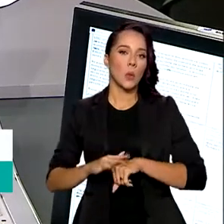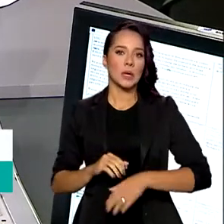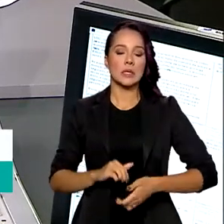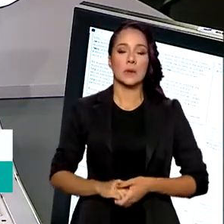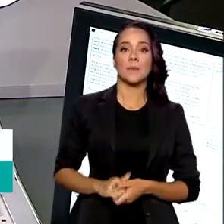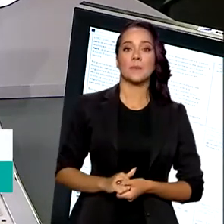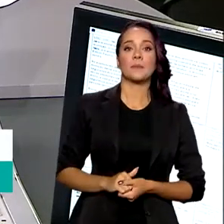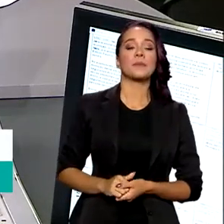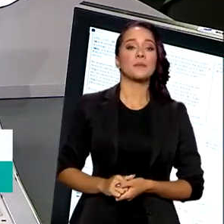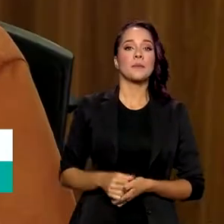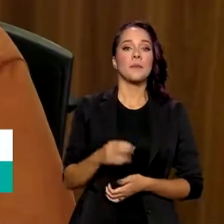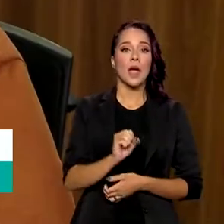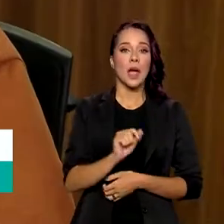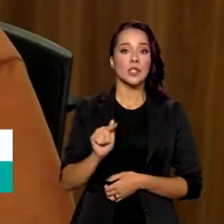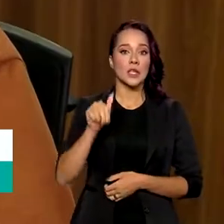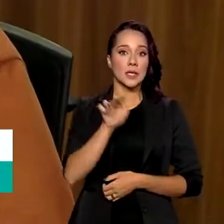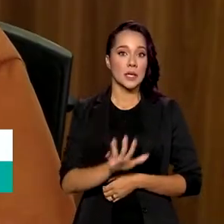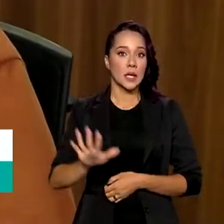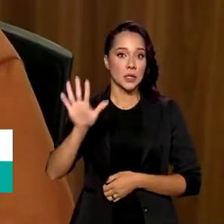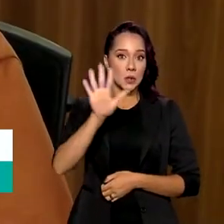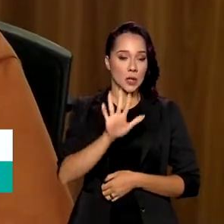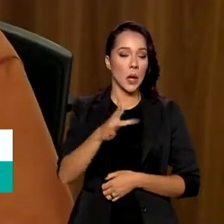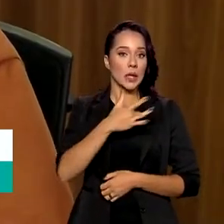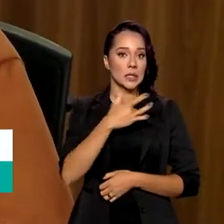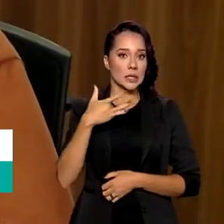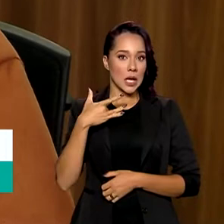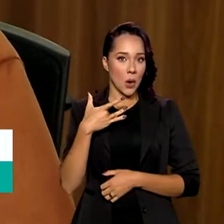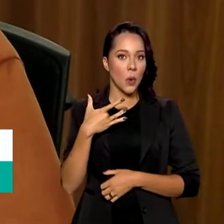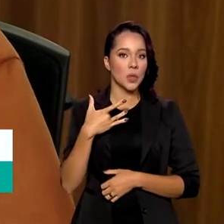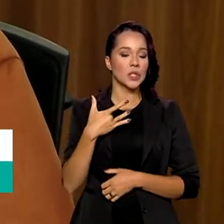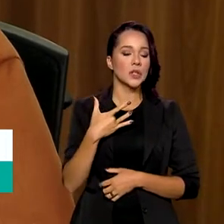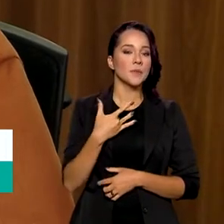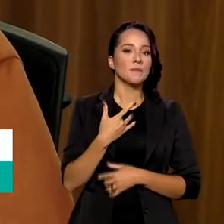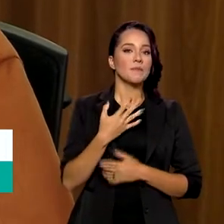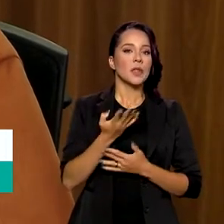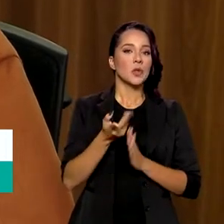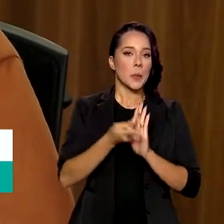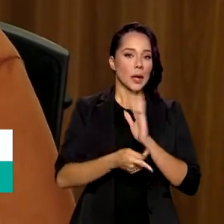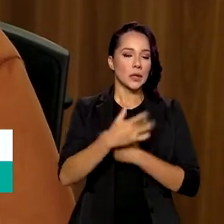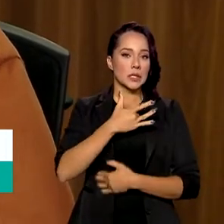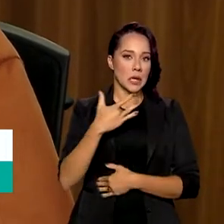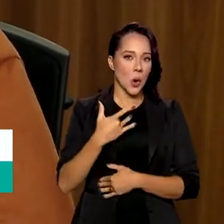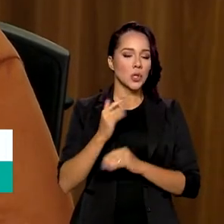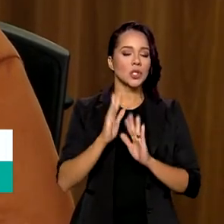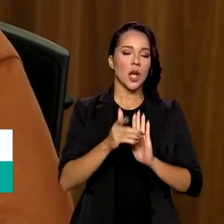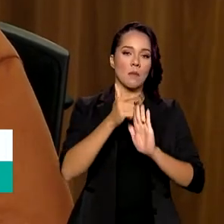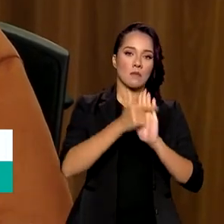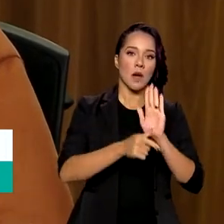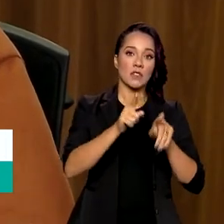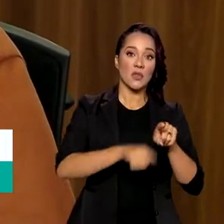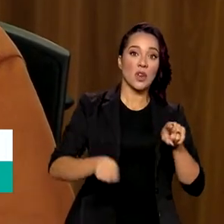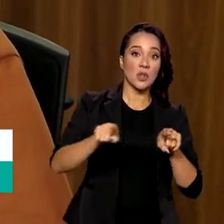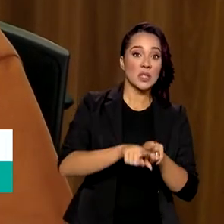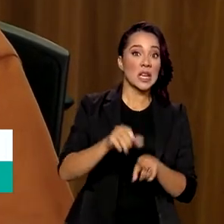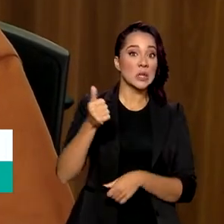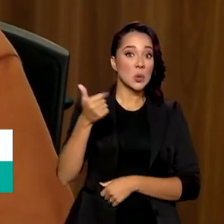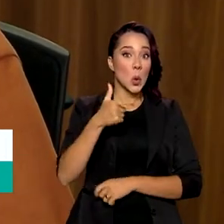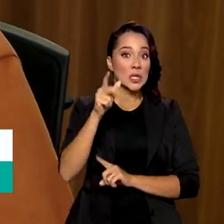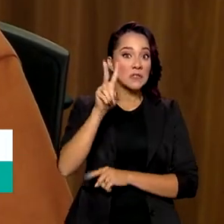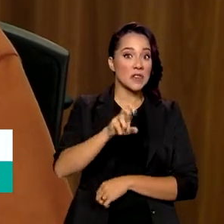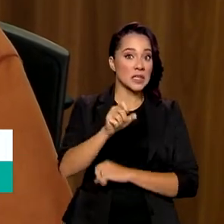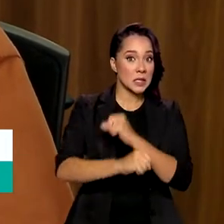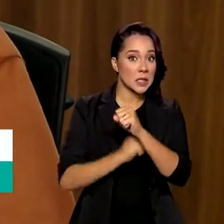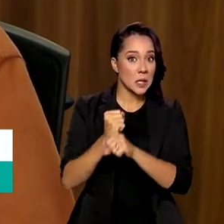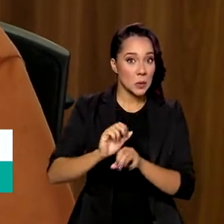doença segundo a agência nacional de saúde suplementar O Rol de procedimentos já foi atualizado 12 vezes